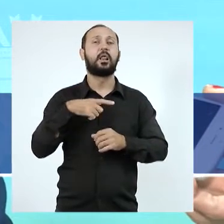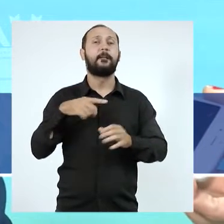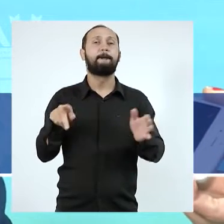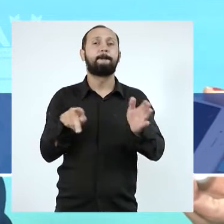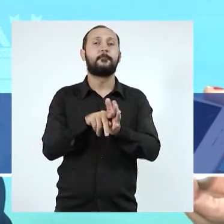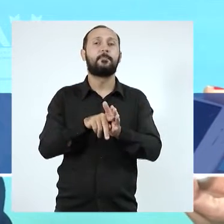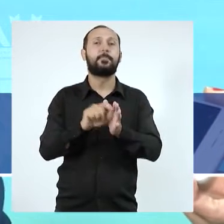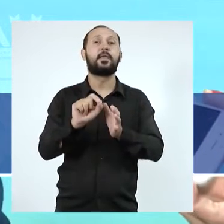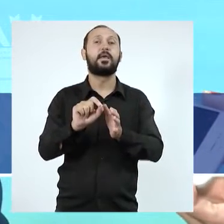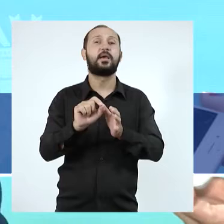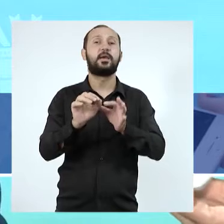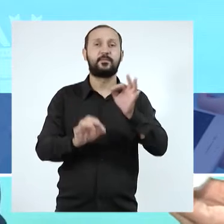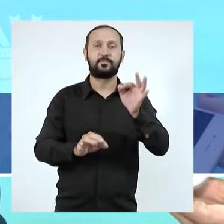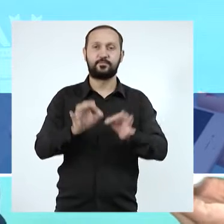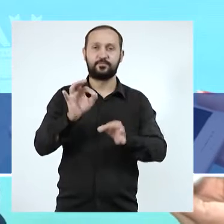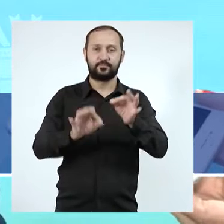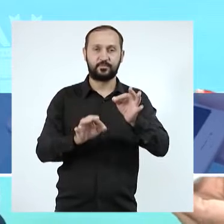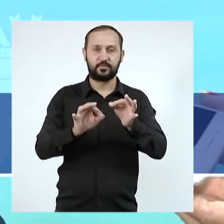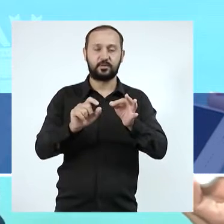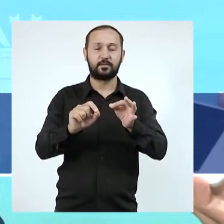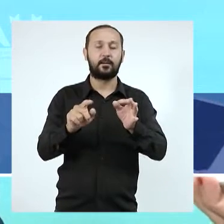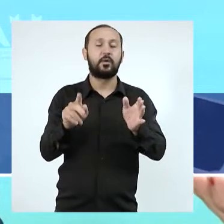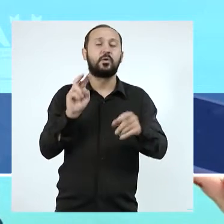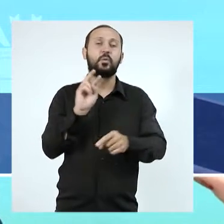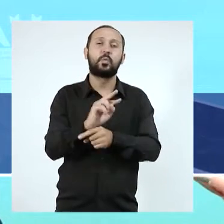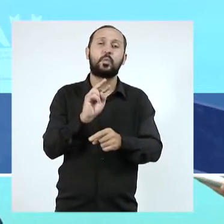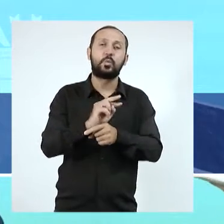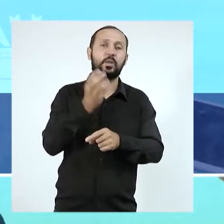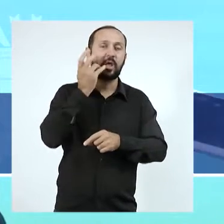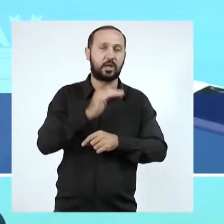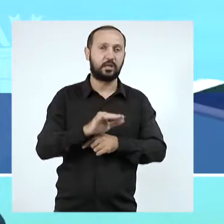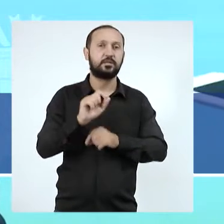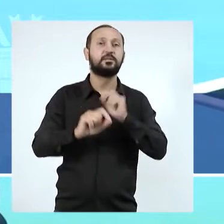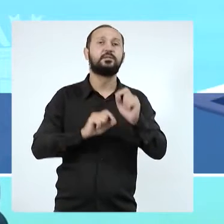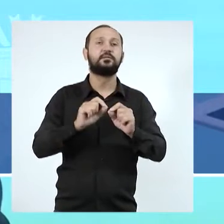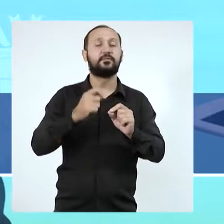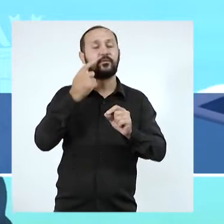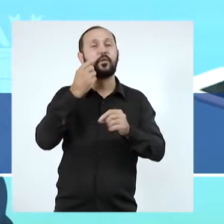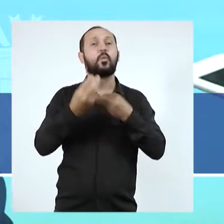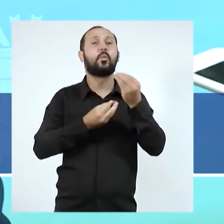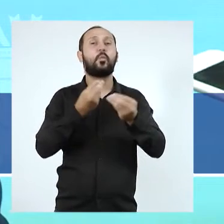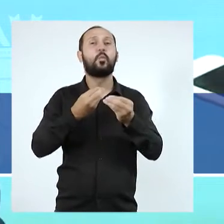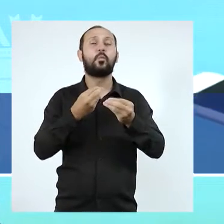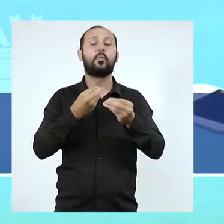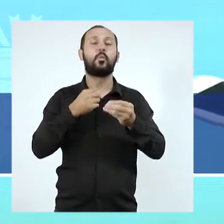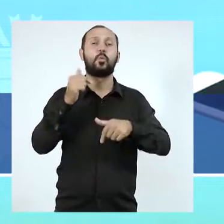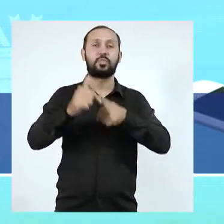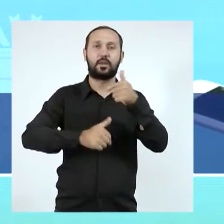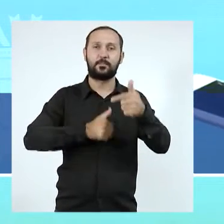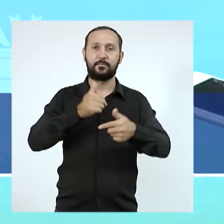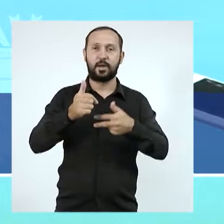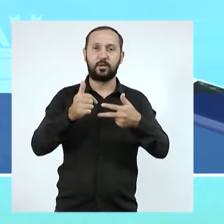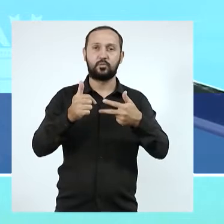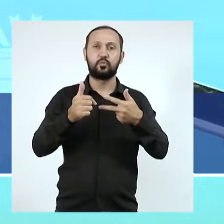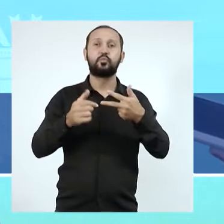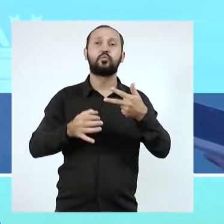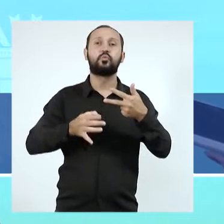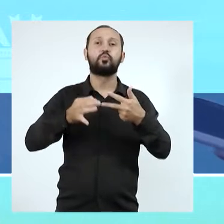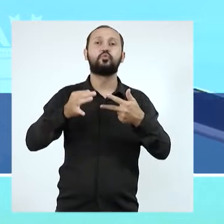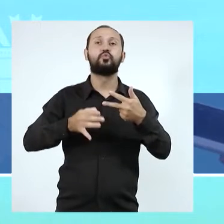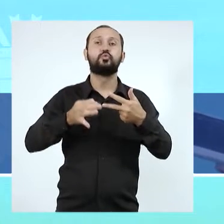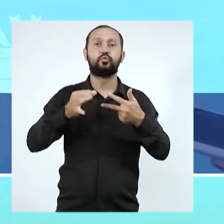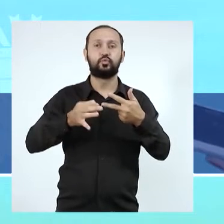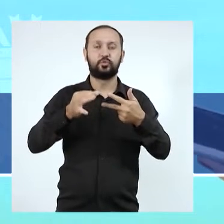Prado. Ela é juíza da Vara da Infância, da Adolescência e Idoso. E nós vamos falar sobre a atuação do judiciário